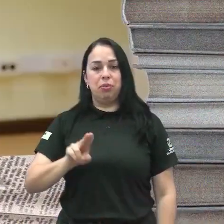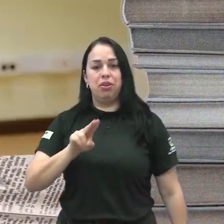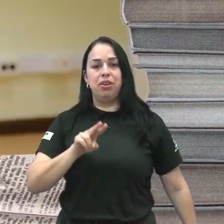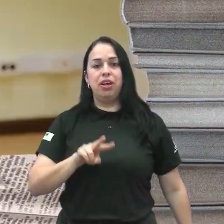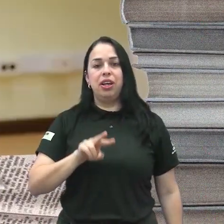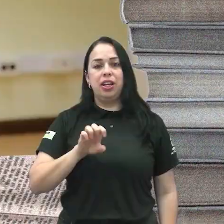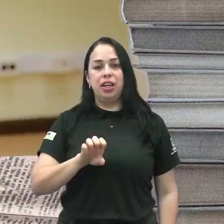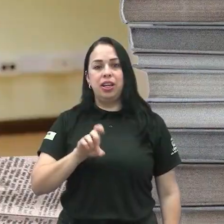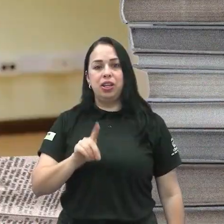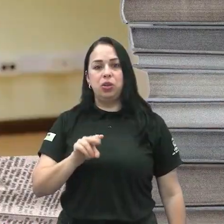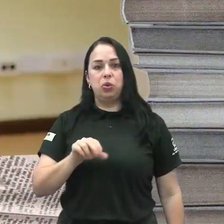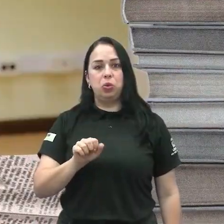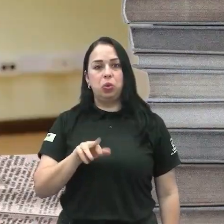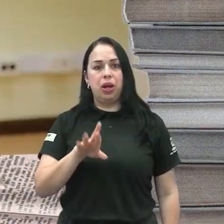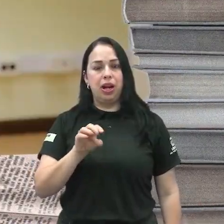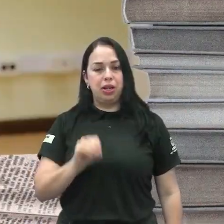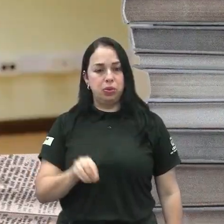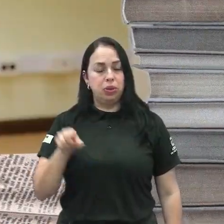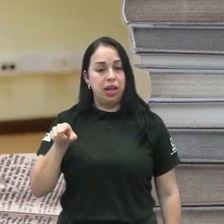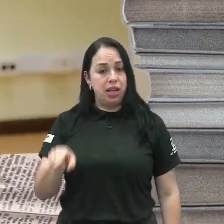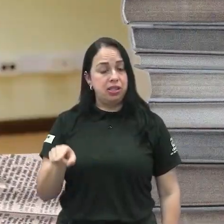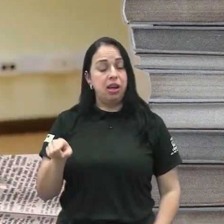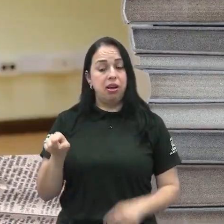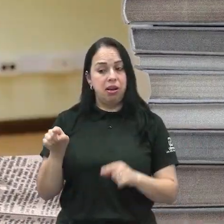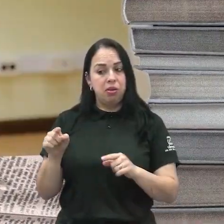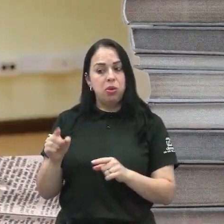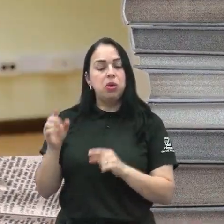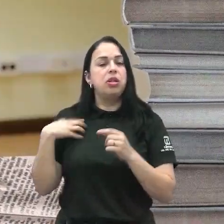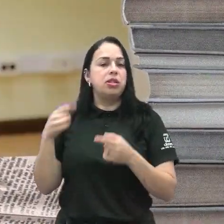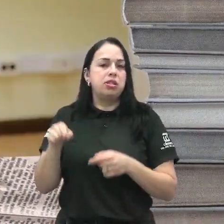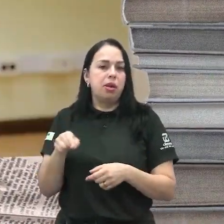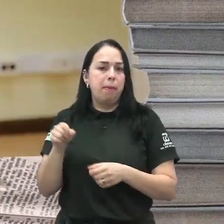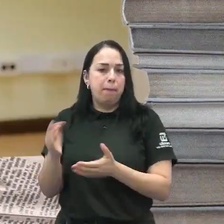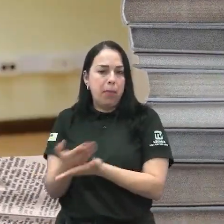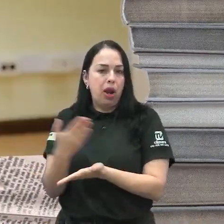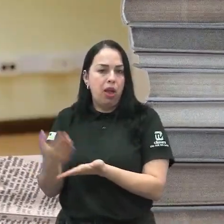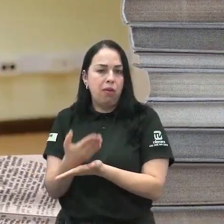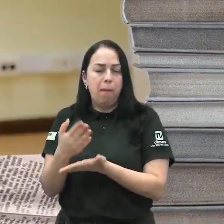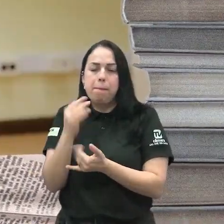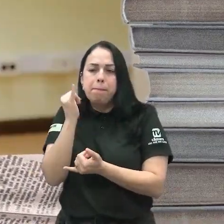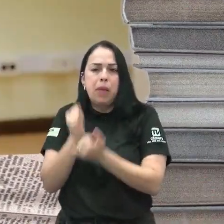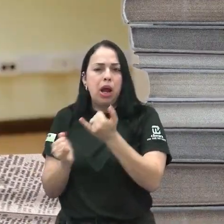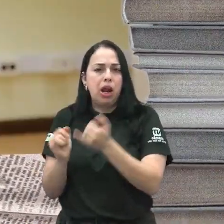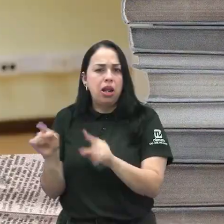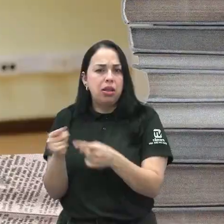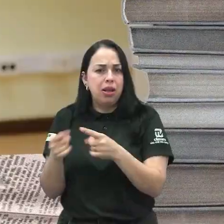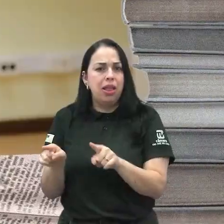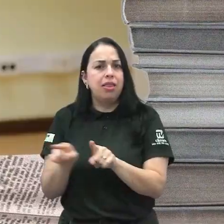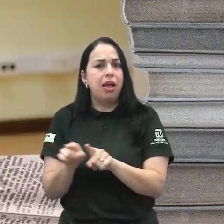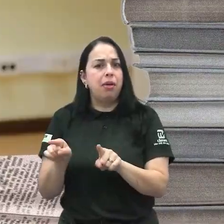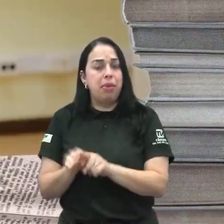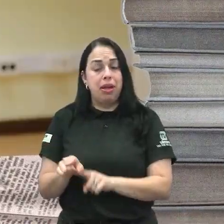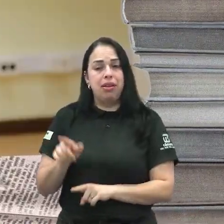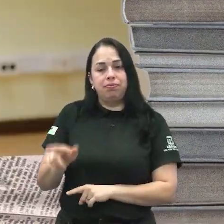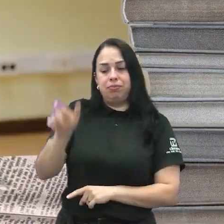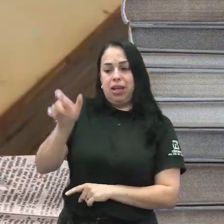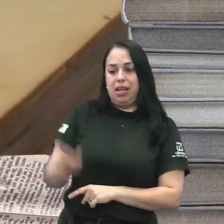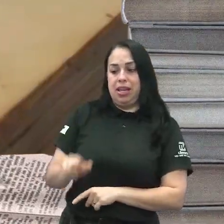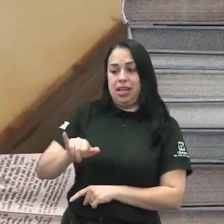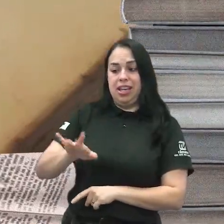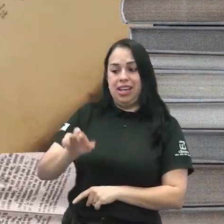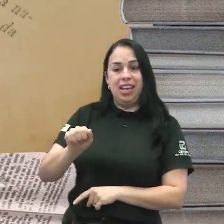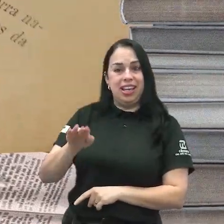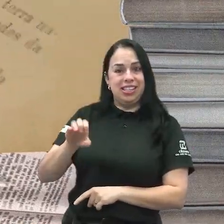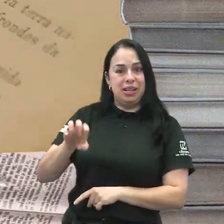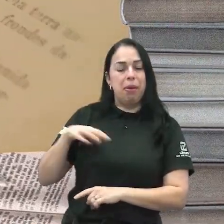linguagem fortemente musical. Em mais de um momento, Alencar se refere a Iracema como um poema. É